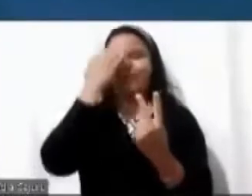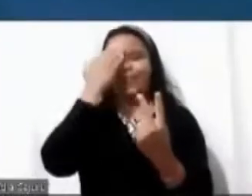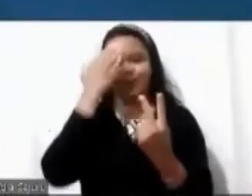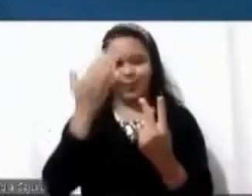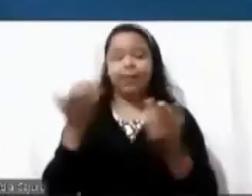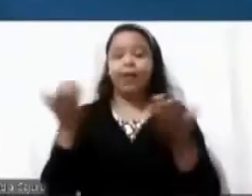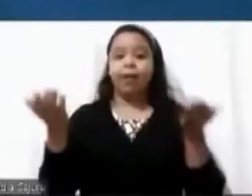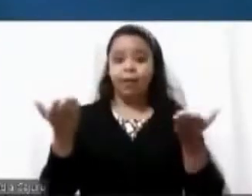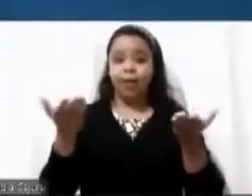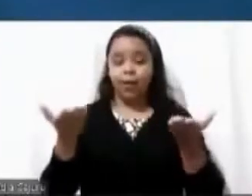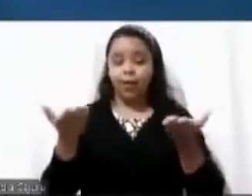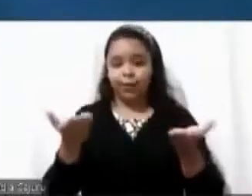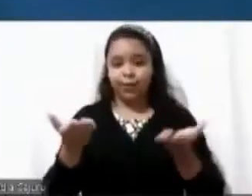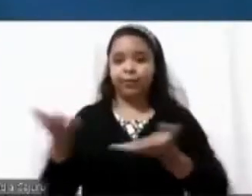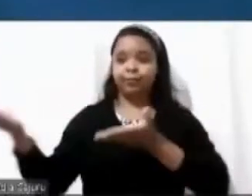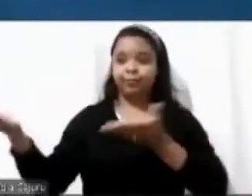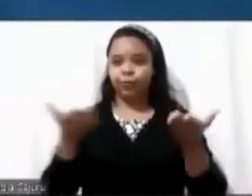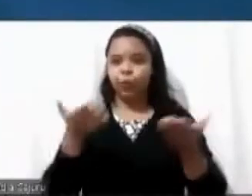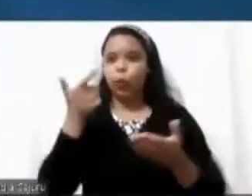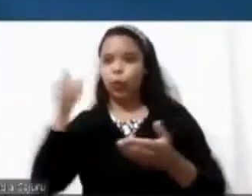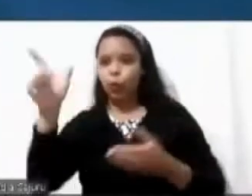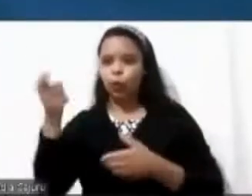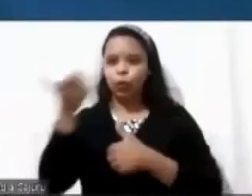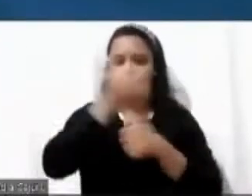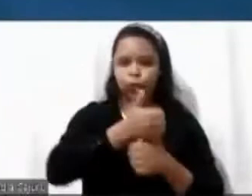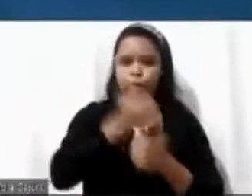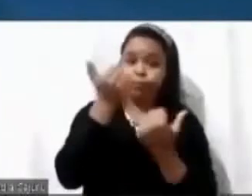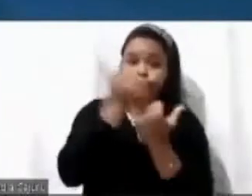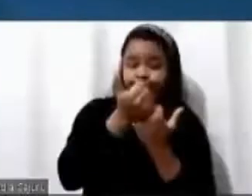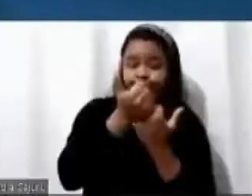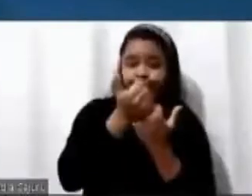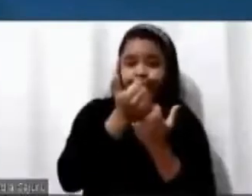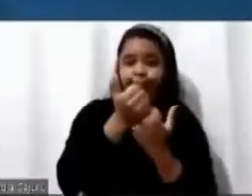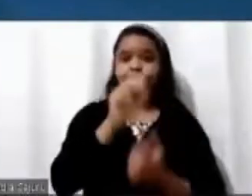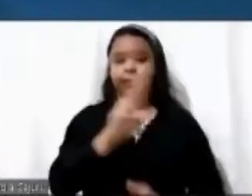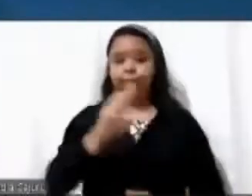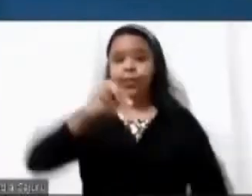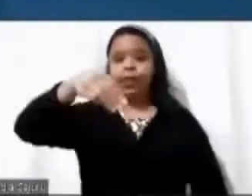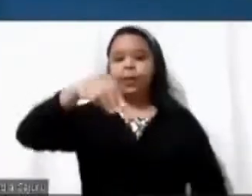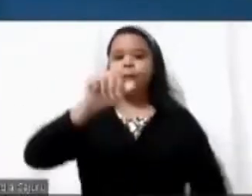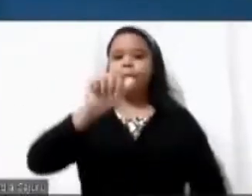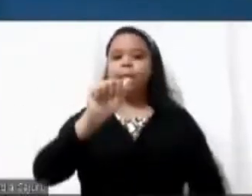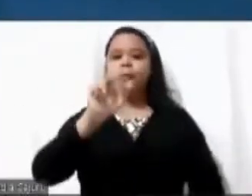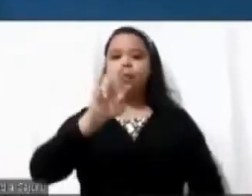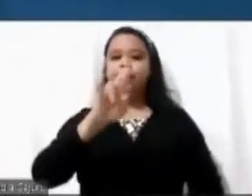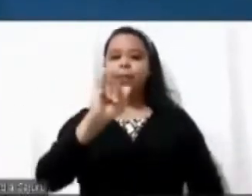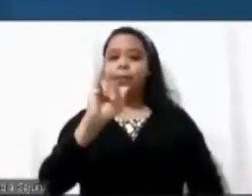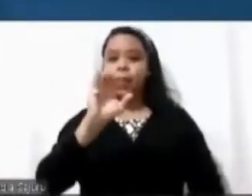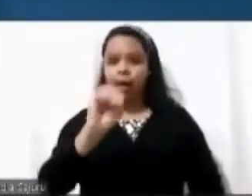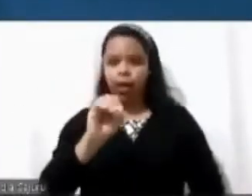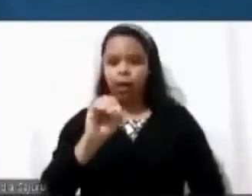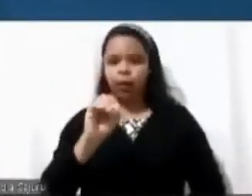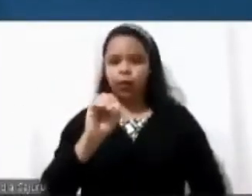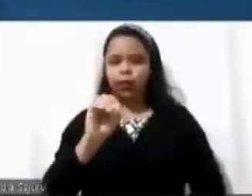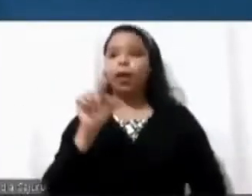próximo moderador, é o Dr. Mário Antônio Conceição. Ele é promotor de justiça de Varginha, quem